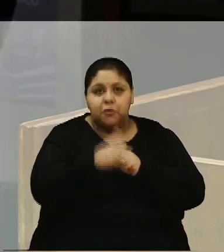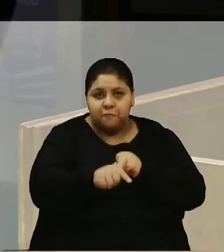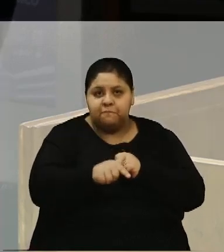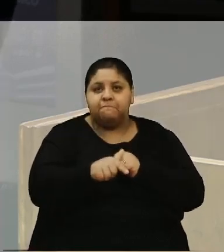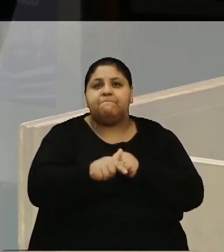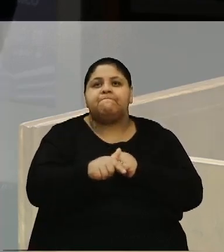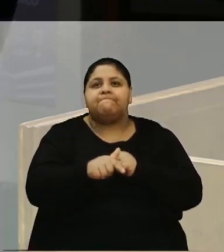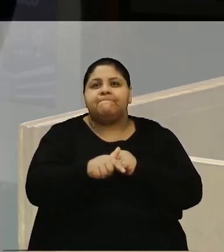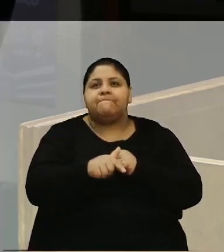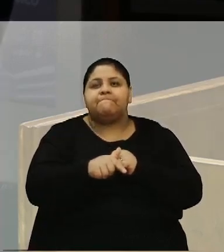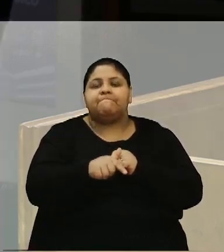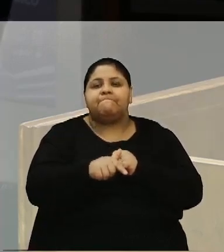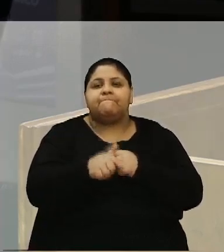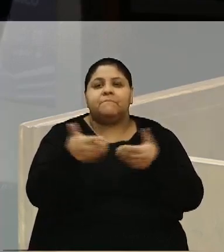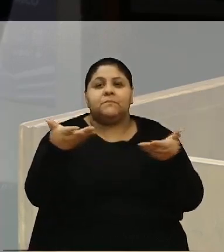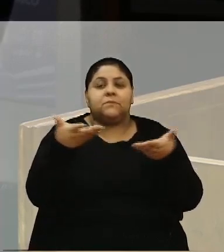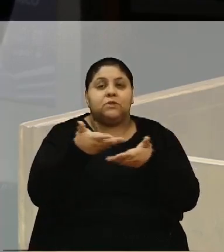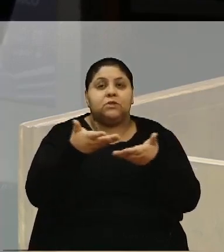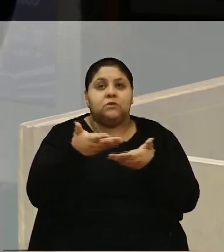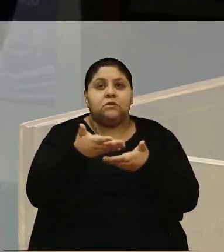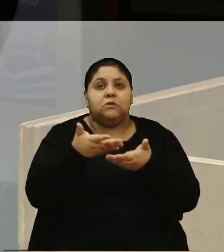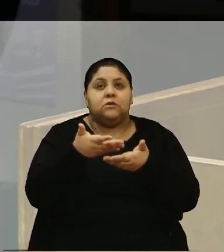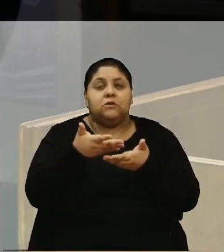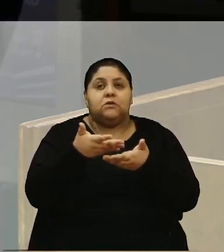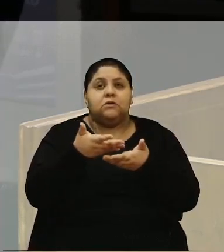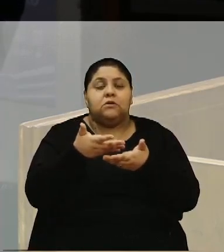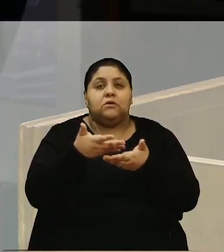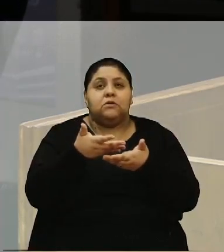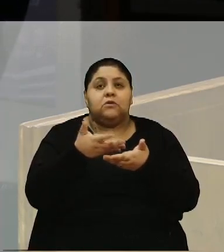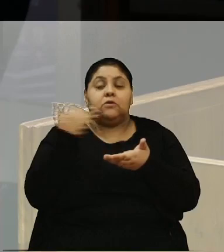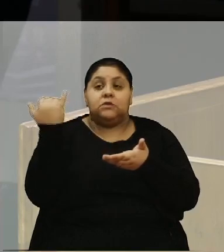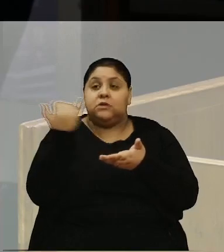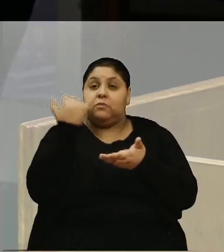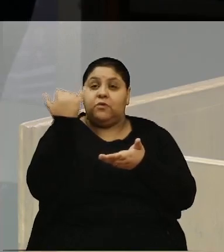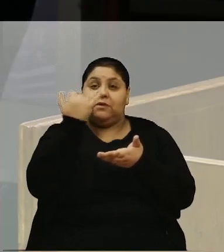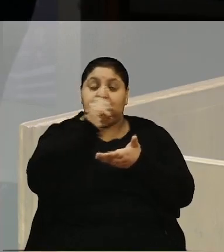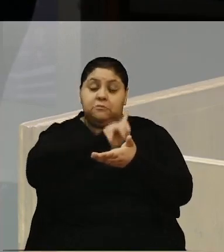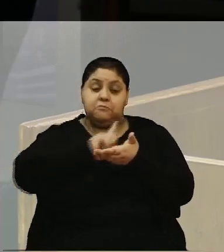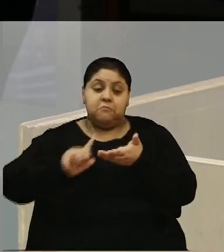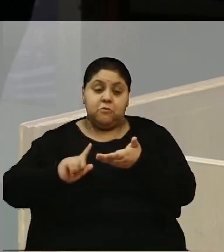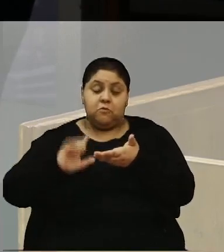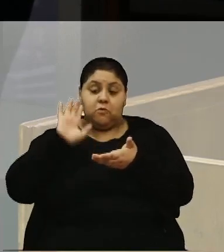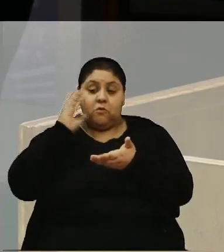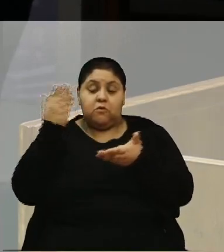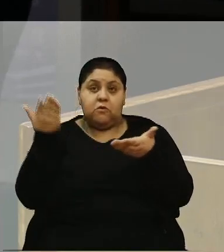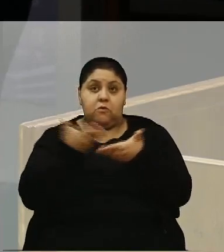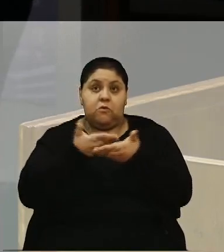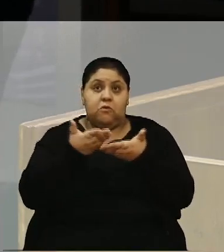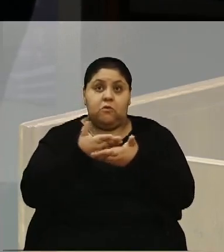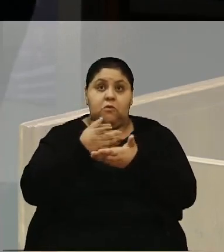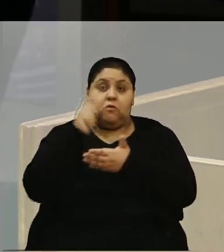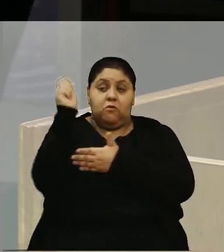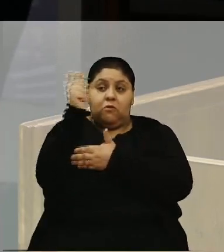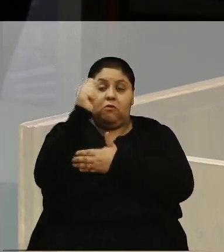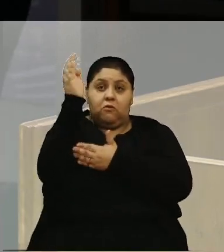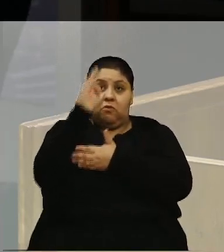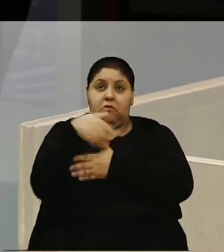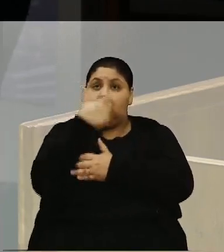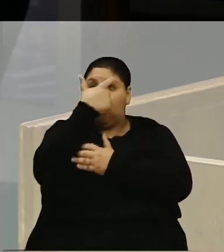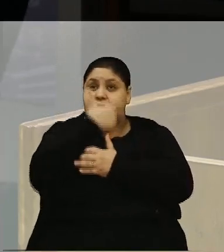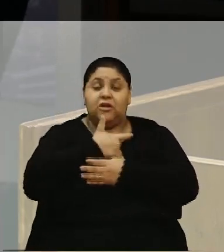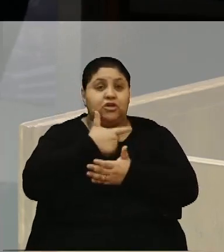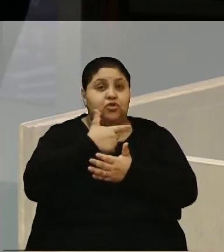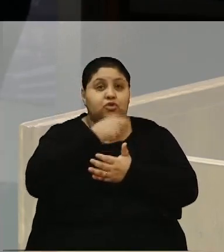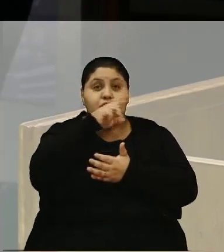de vocês, aí, de todos os nossos governantes, aí, tentar resolver isso, porque não vai ser fácil. Da história do Rio Grande do Sul e do Brasil, com certeza, eu acho que nunca teve uma